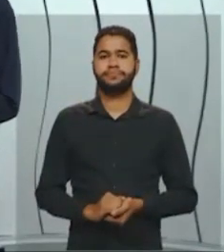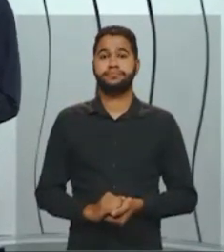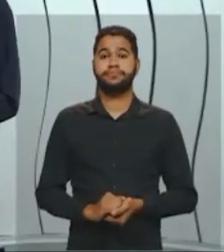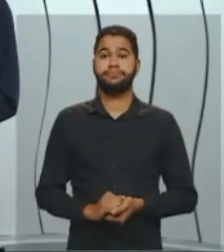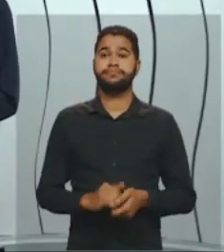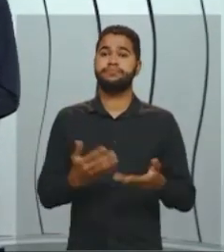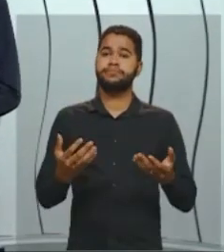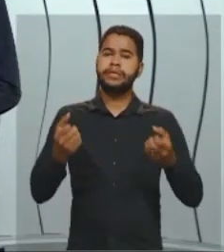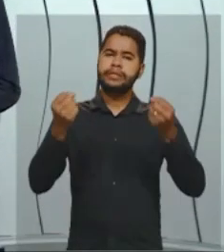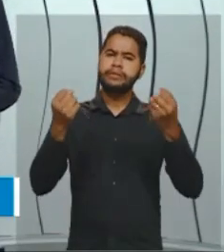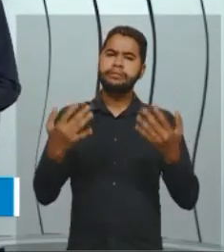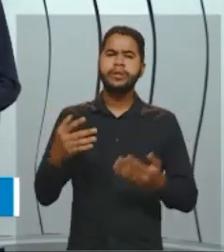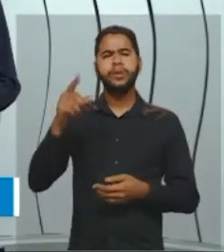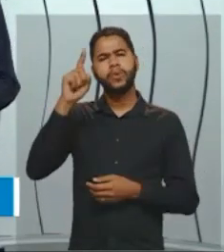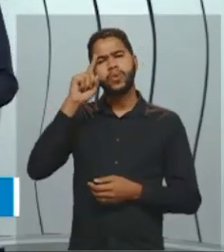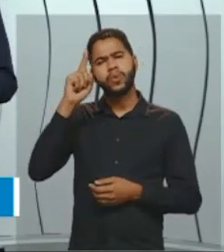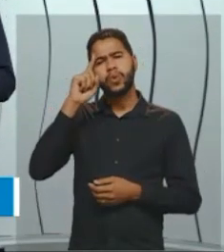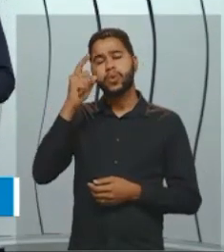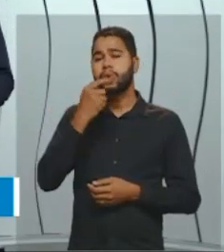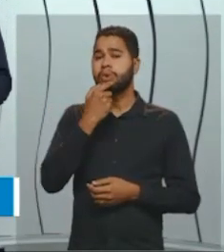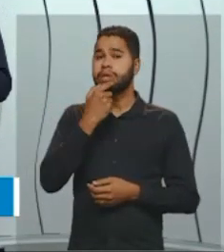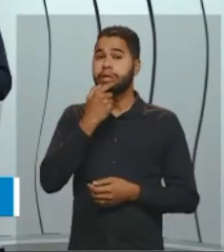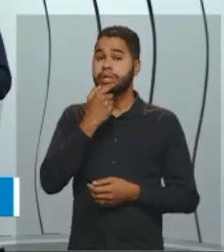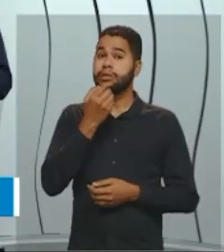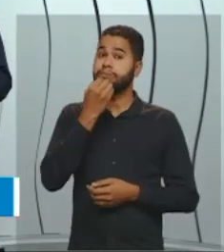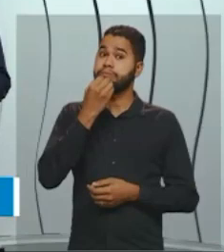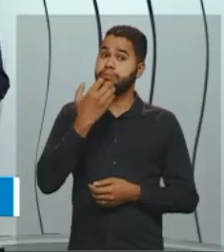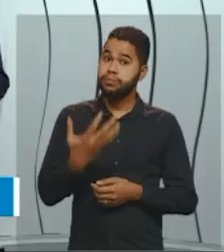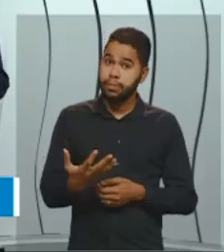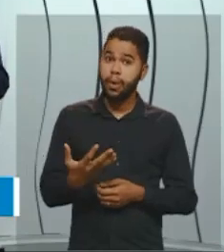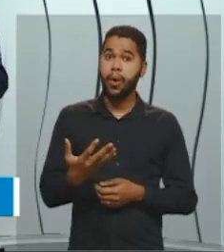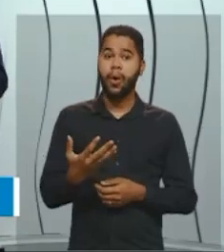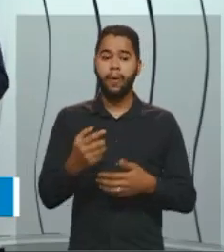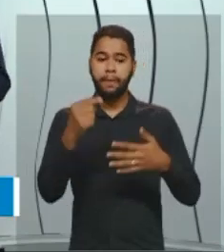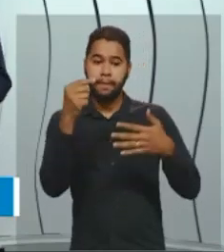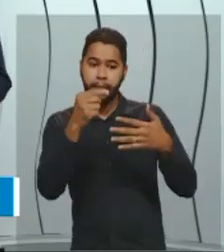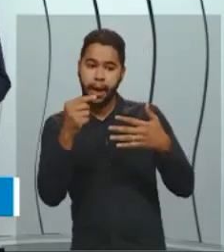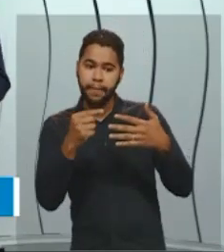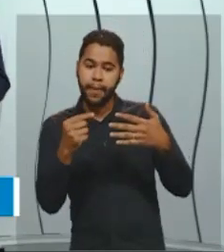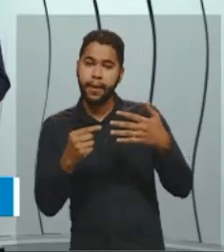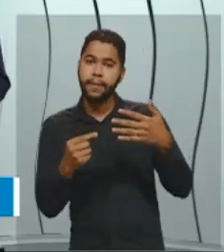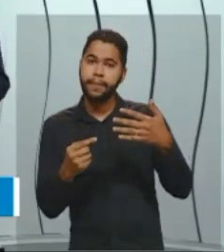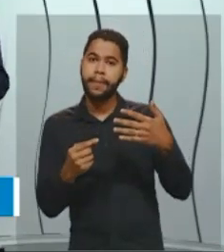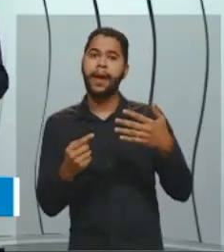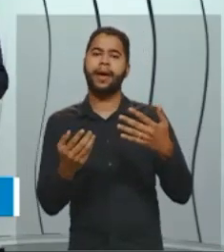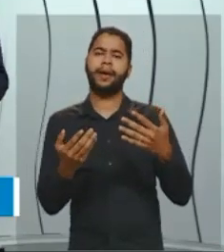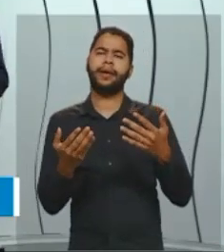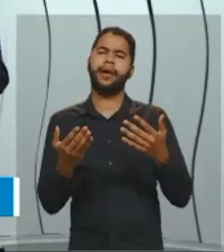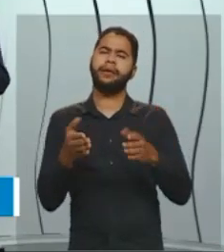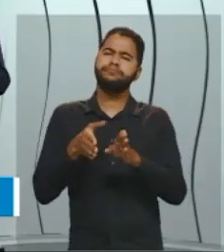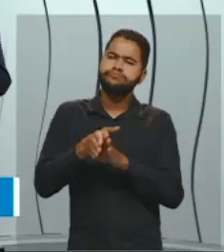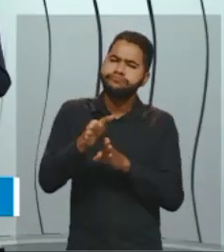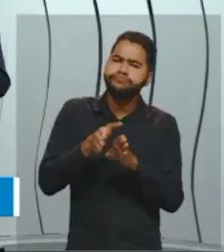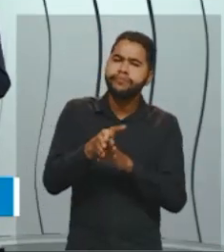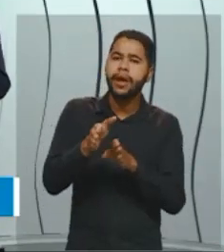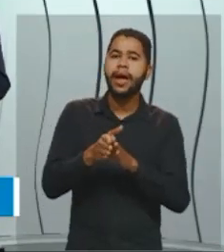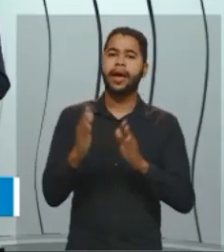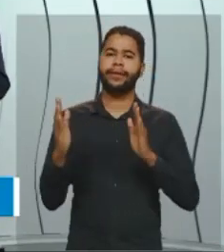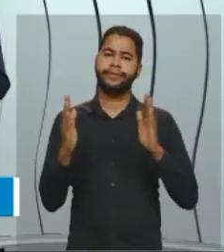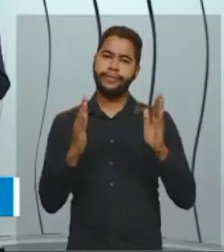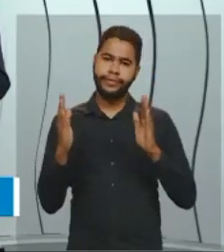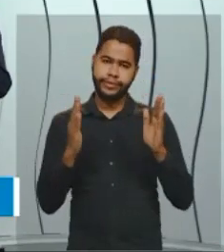Eu falo todo dia disso aqui em inglês, que é bom, são precauções para essa época que a gente está vivendo, mas aproveita, já que tem que falar